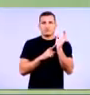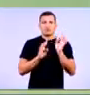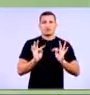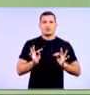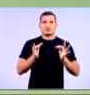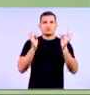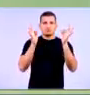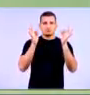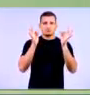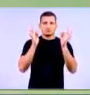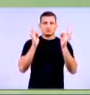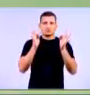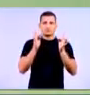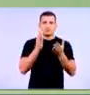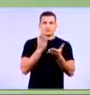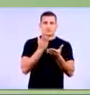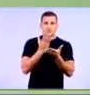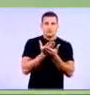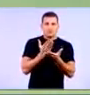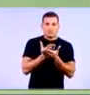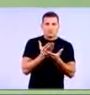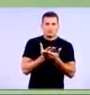tecnologia com a aula presencial.